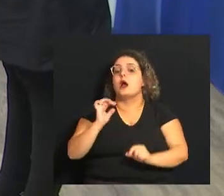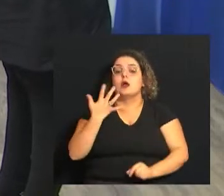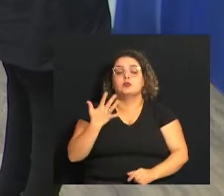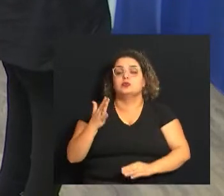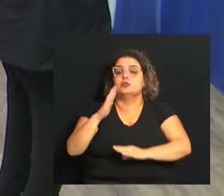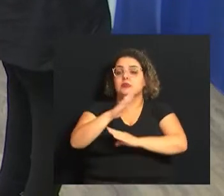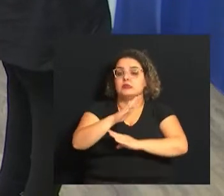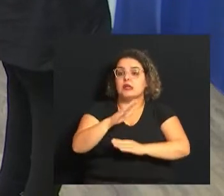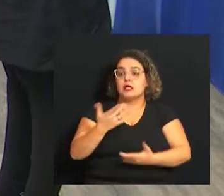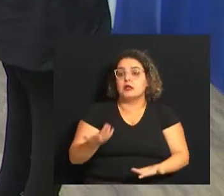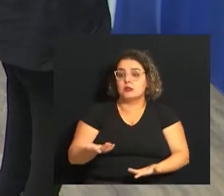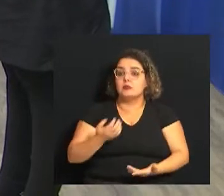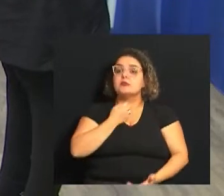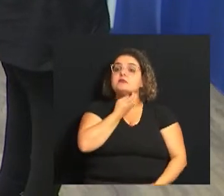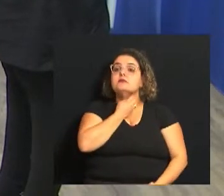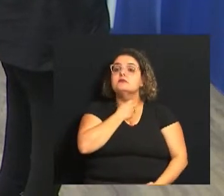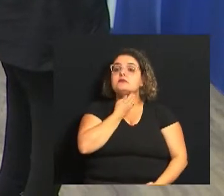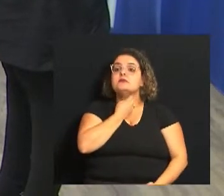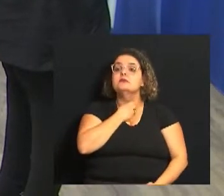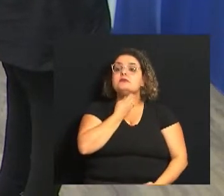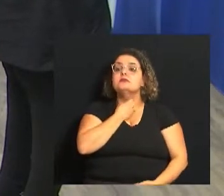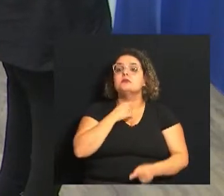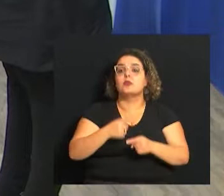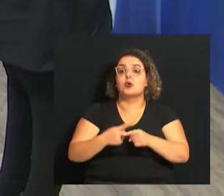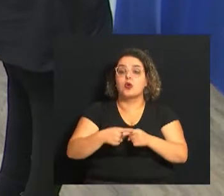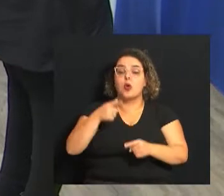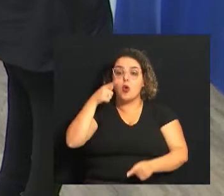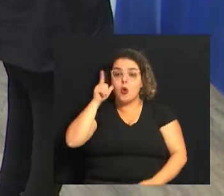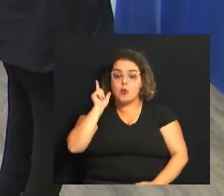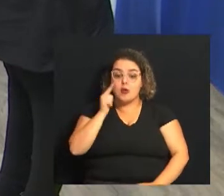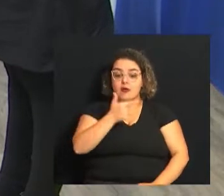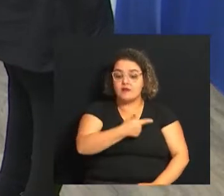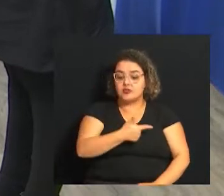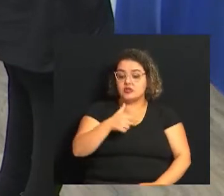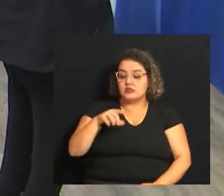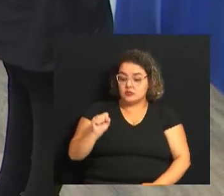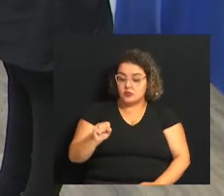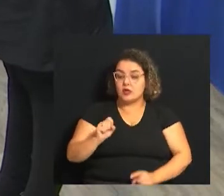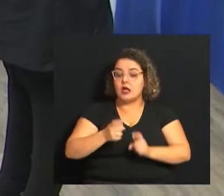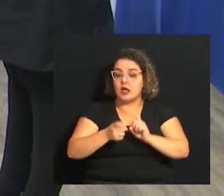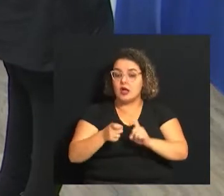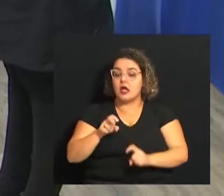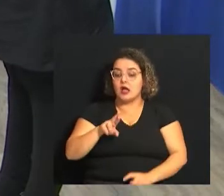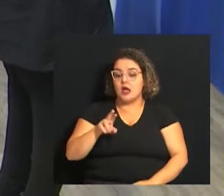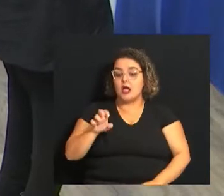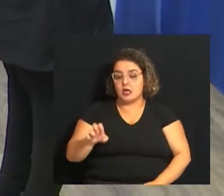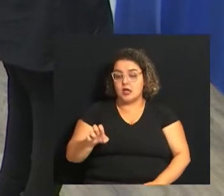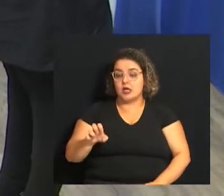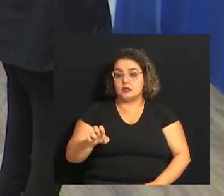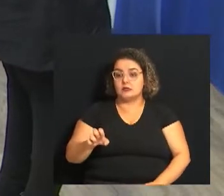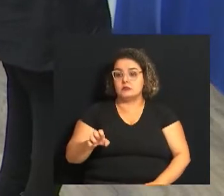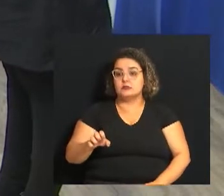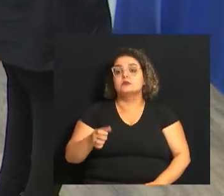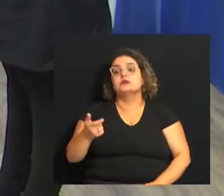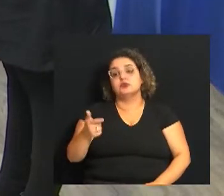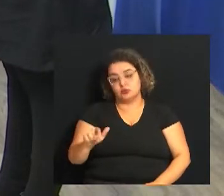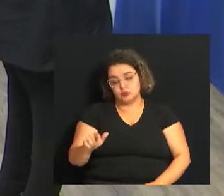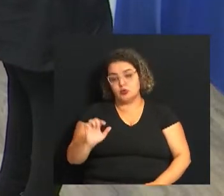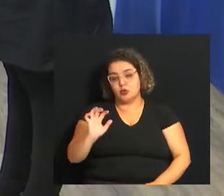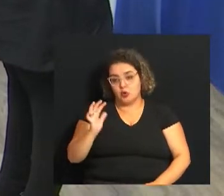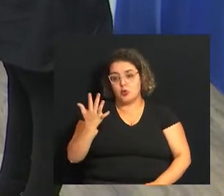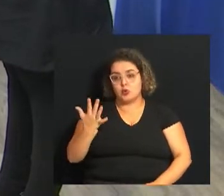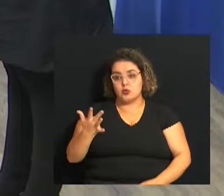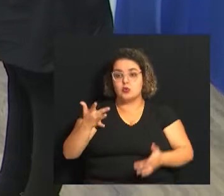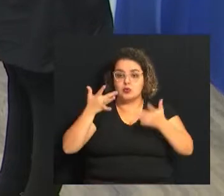de Campinas, até porque ontem nós tivemos a 28ª reunião extraordinária, que mais uma vez aconteceu no